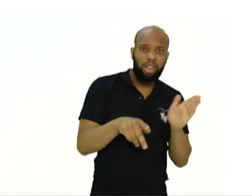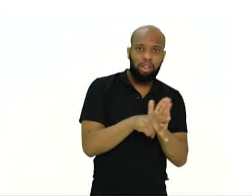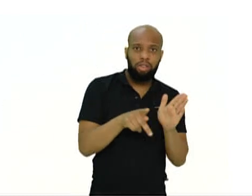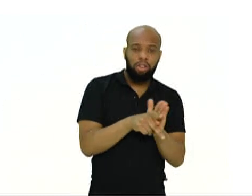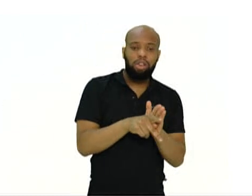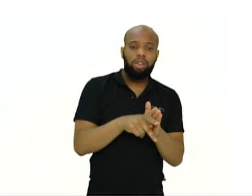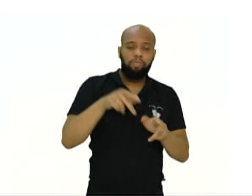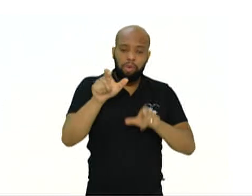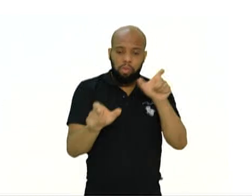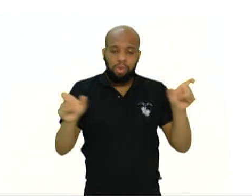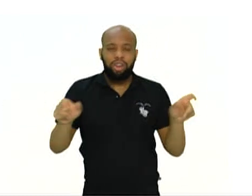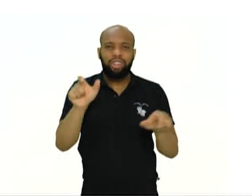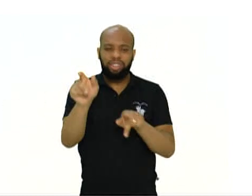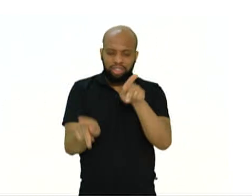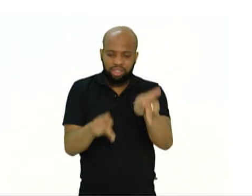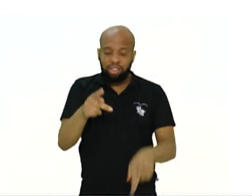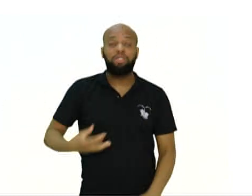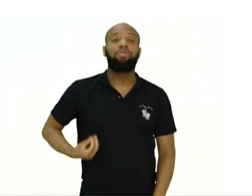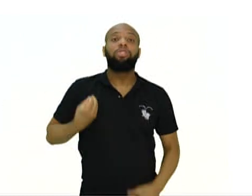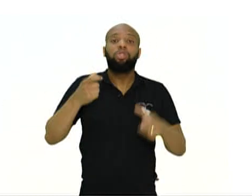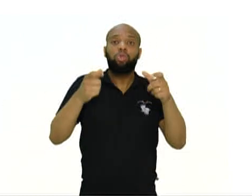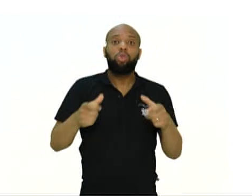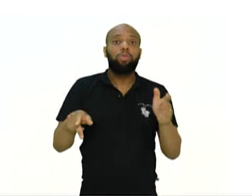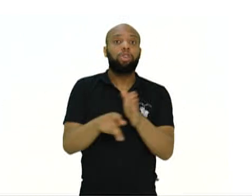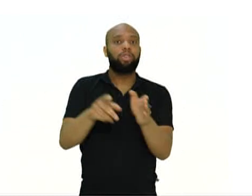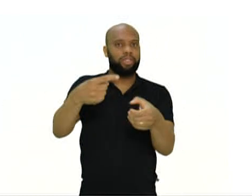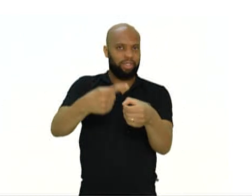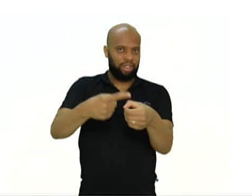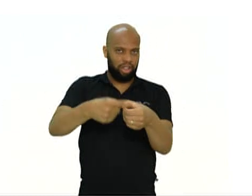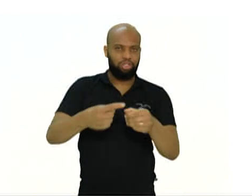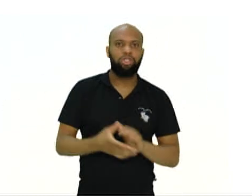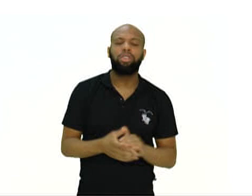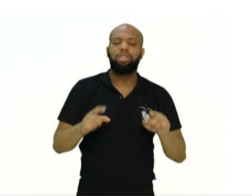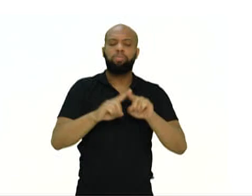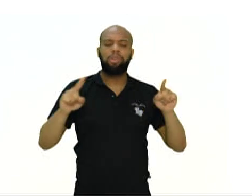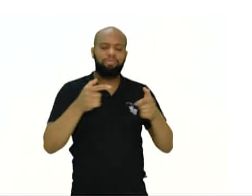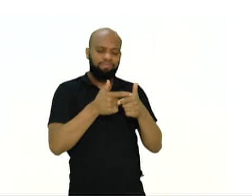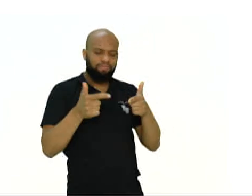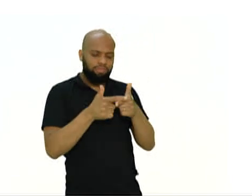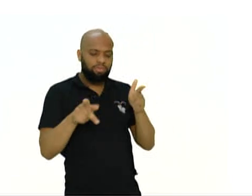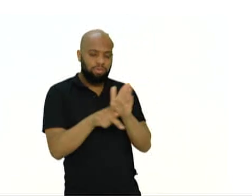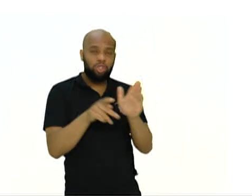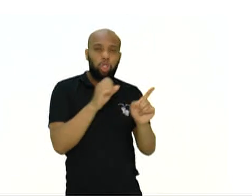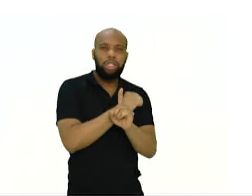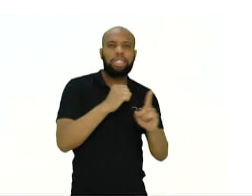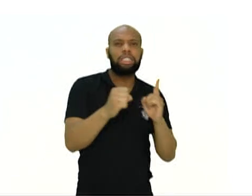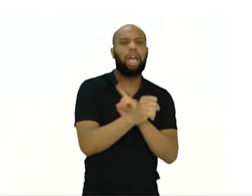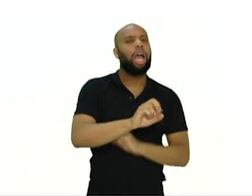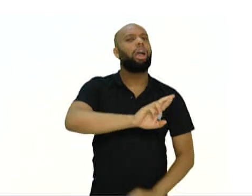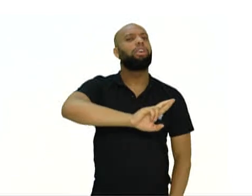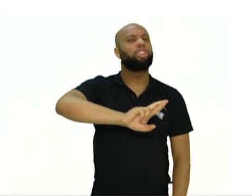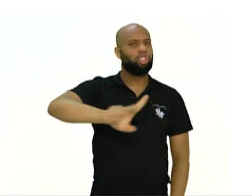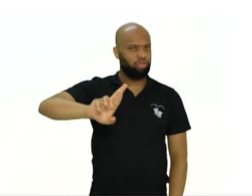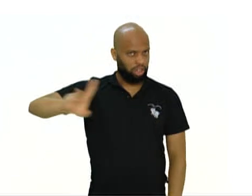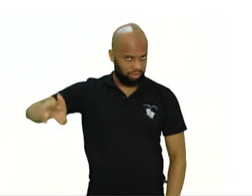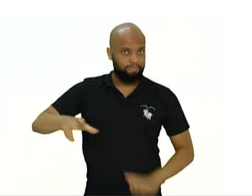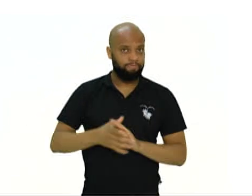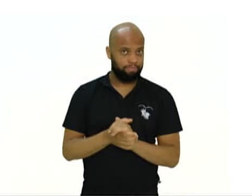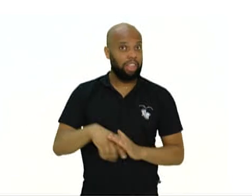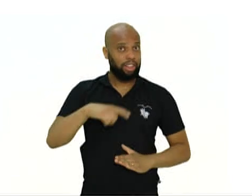urbana. Mas esses problemas sociais, eles vão ser um pouco diferentes quando a gente fala de